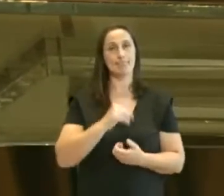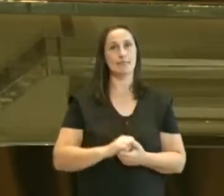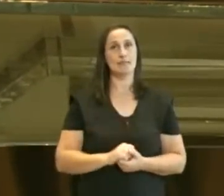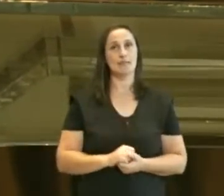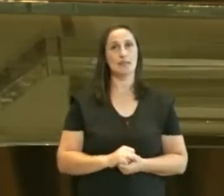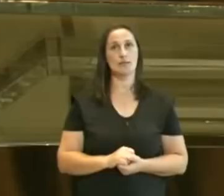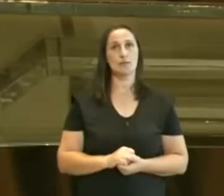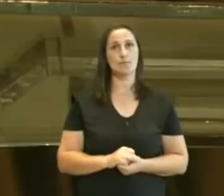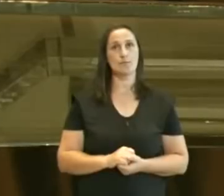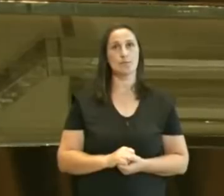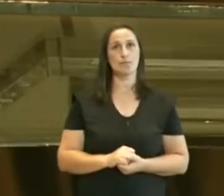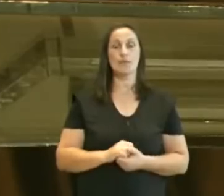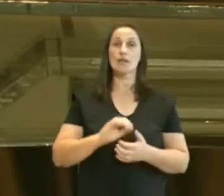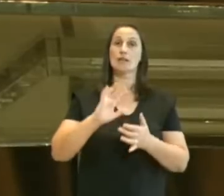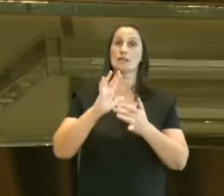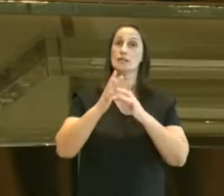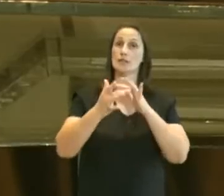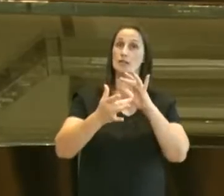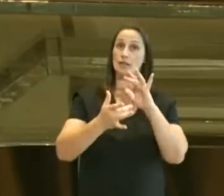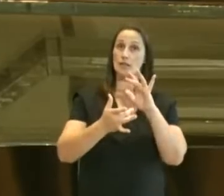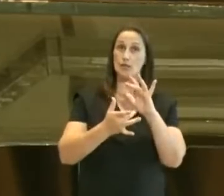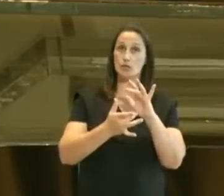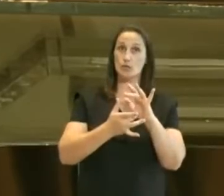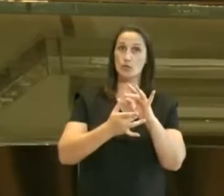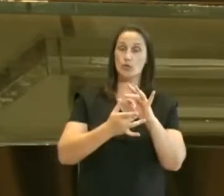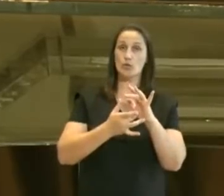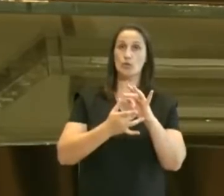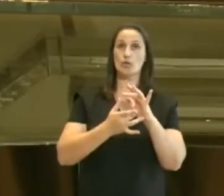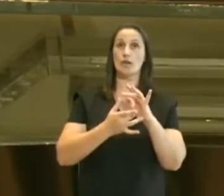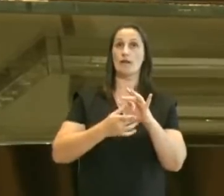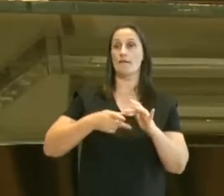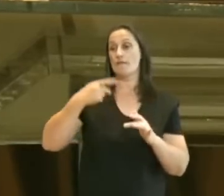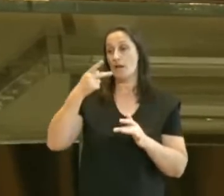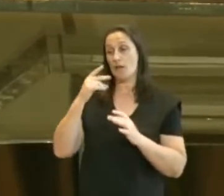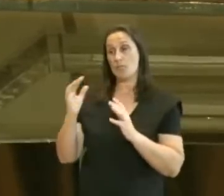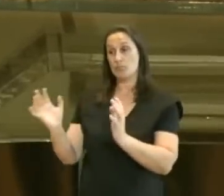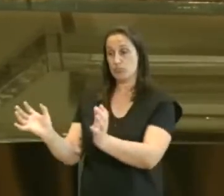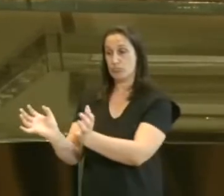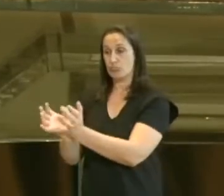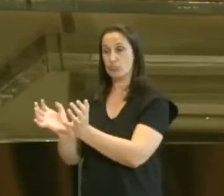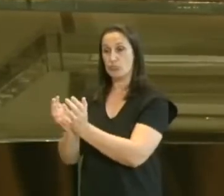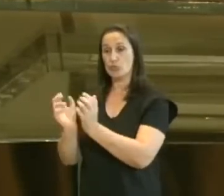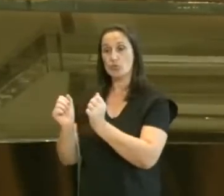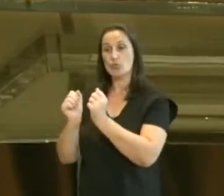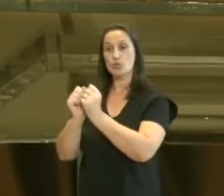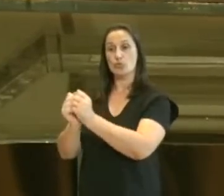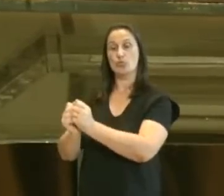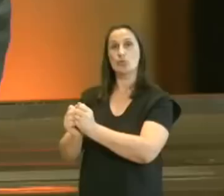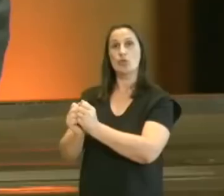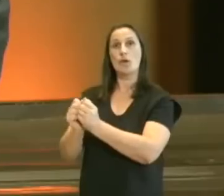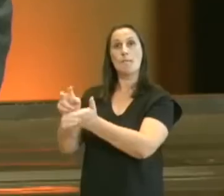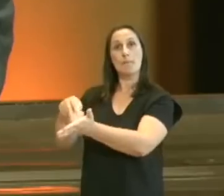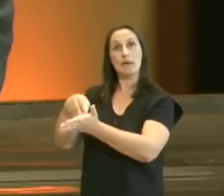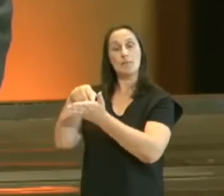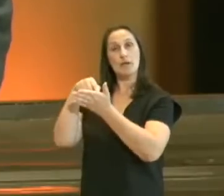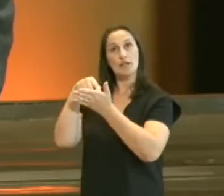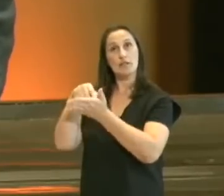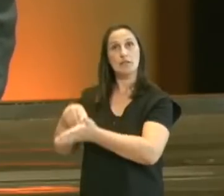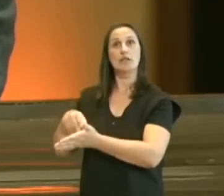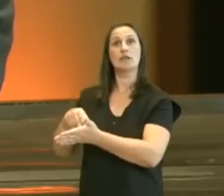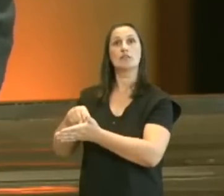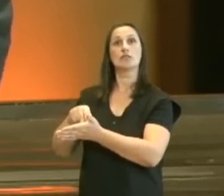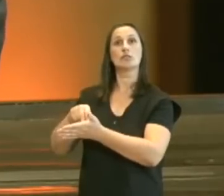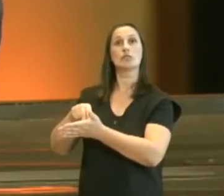Não, Ele vai falar para todos eles juntos: permaneçam em Jerusalém, até que